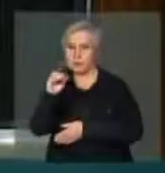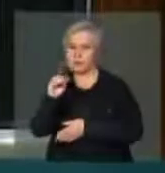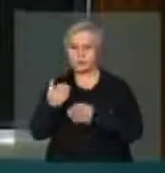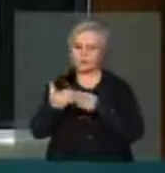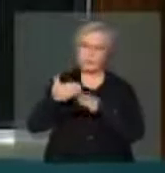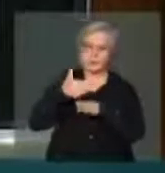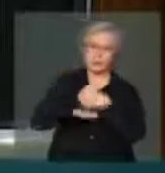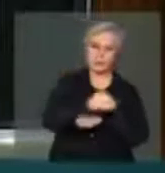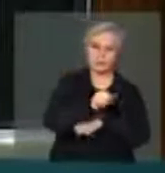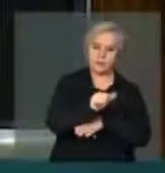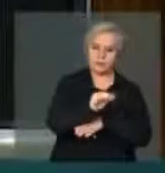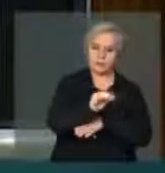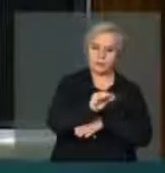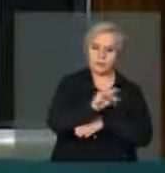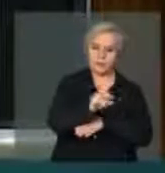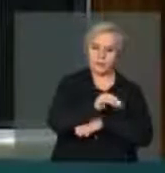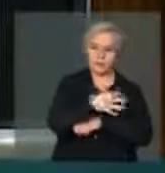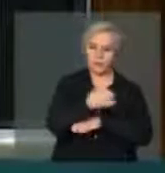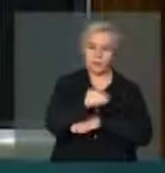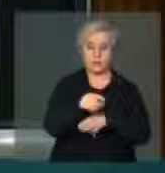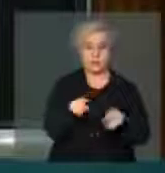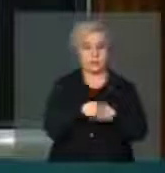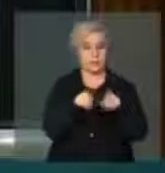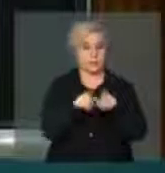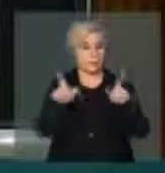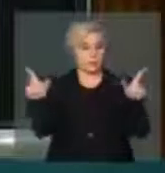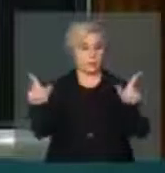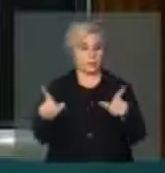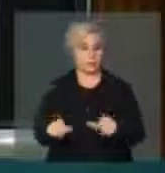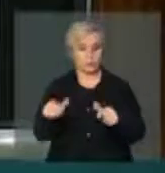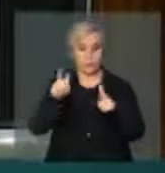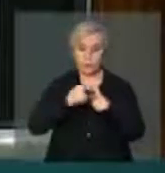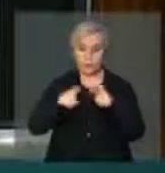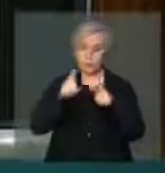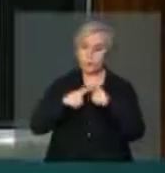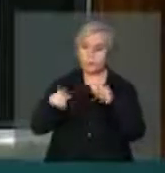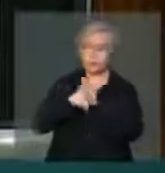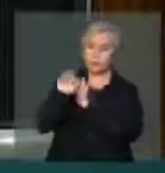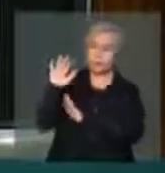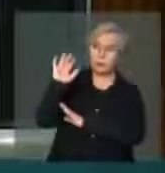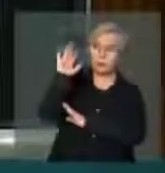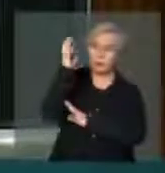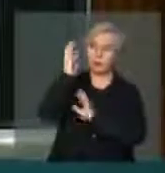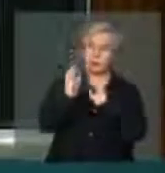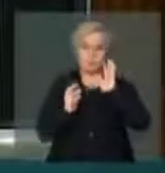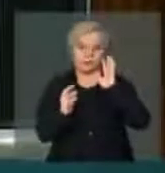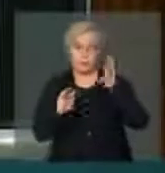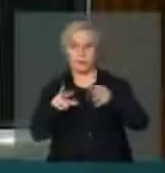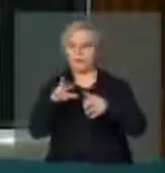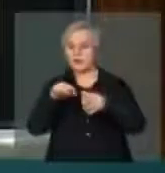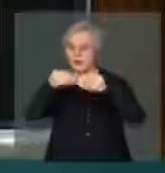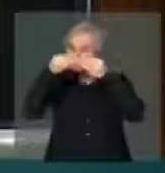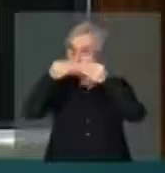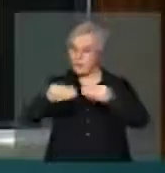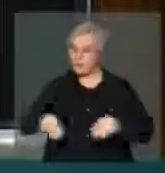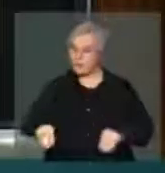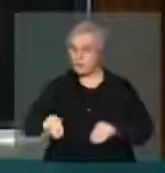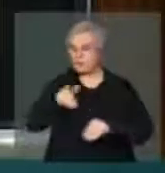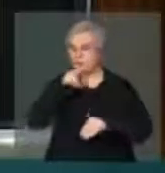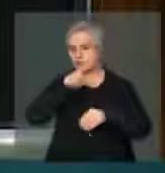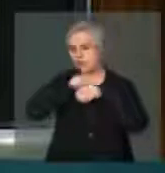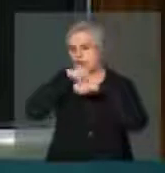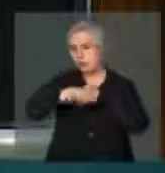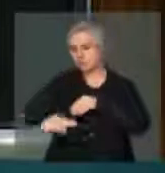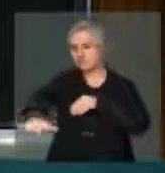além de minimizar os impactos das variações climáticas que prejudicam a vazão